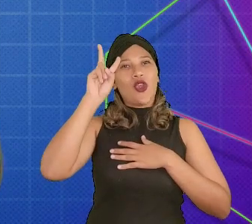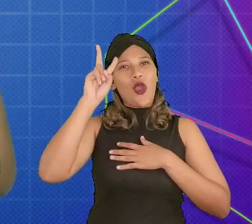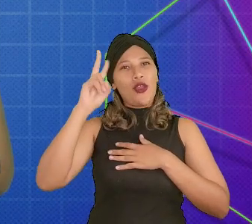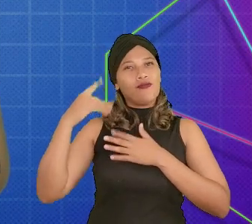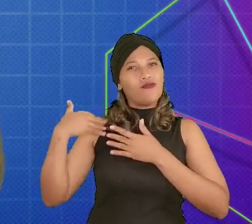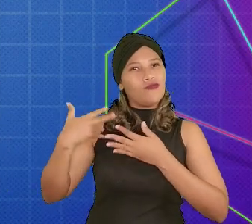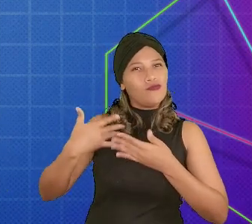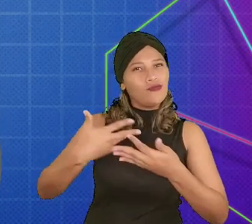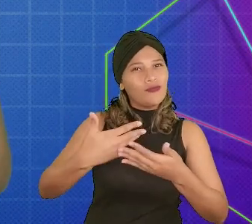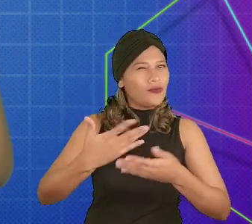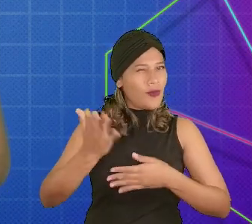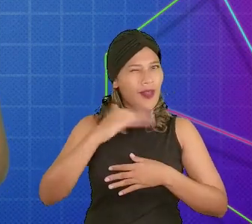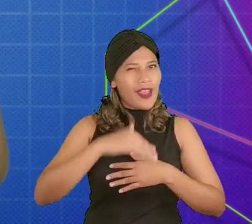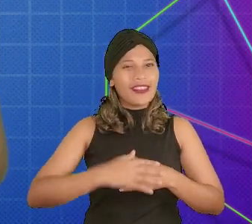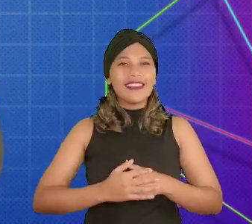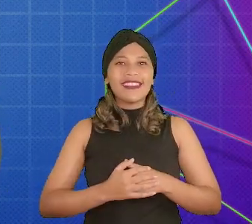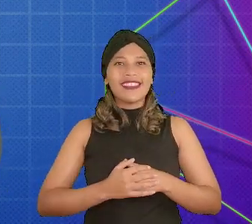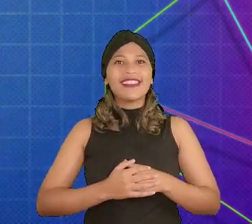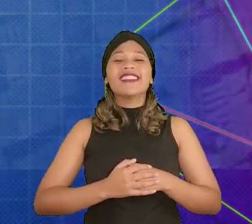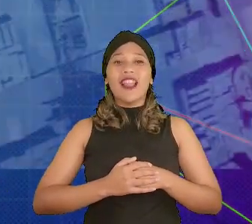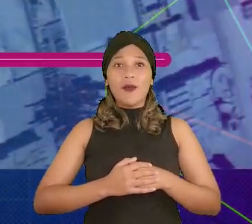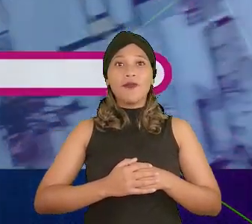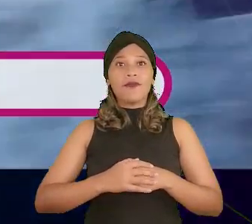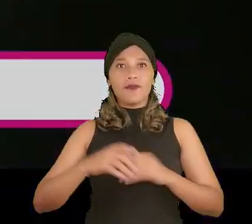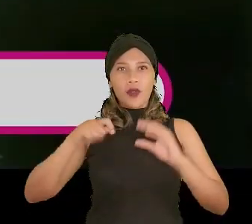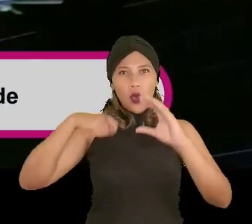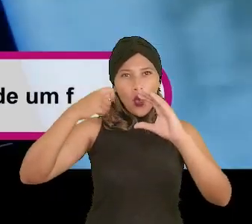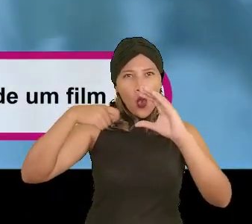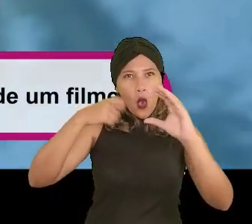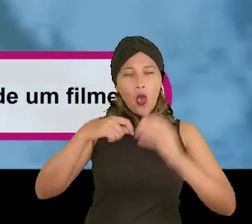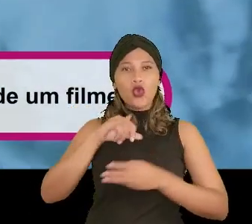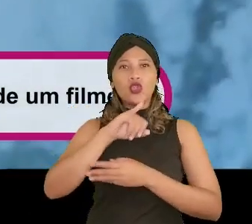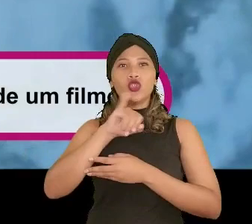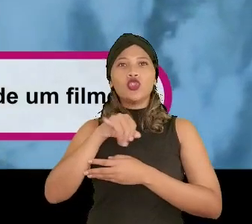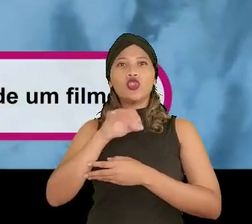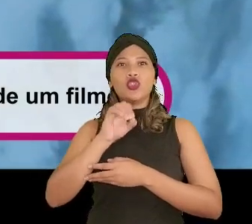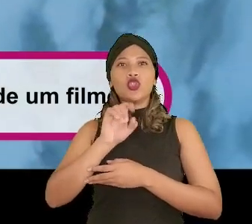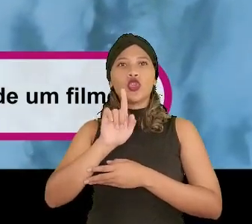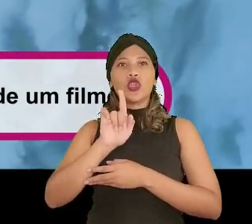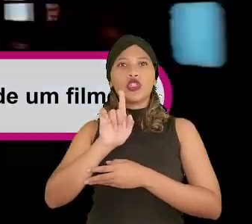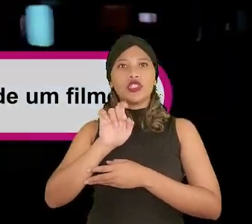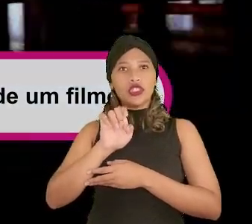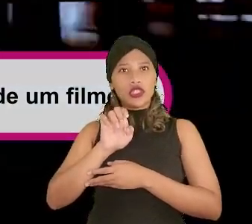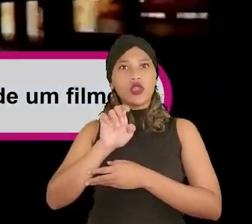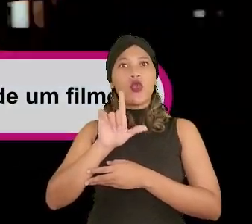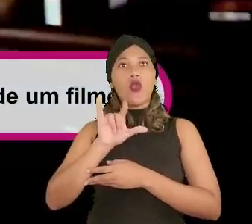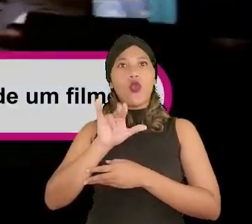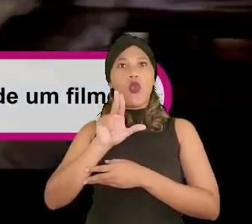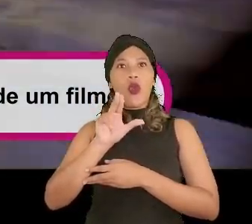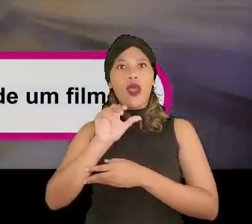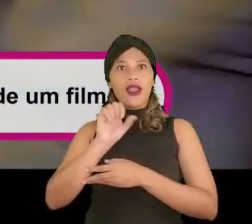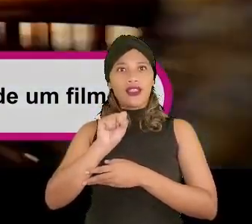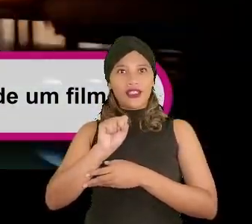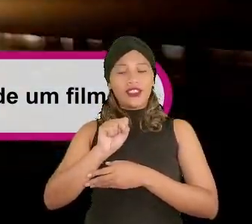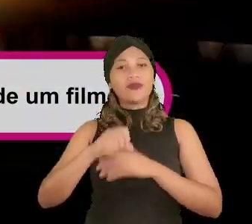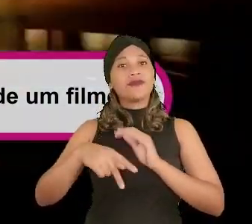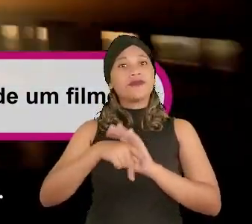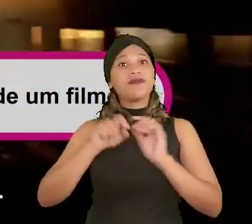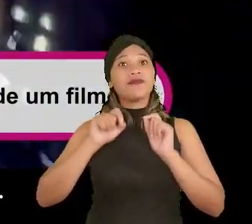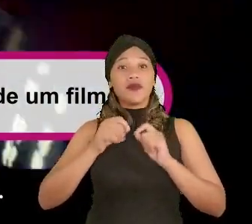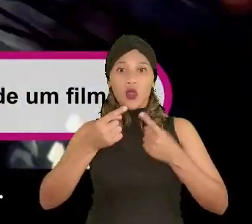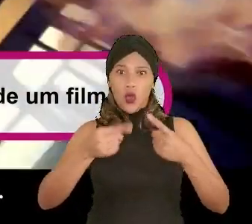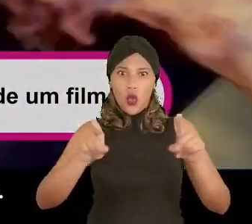de uma história. Vamos lá? O cineasta George Lucas uma vez disse que o som e a